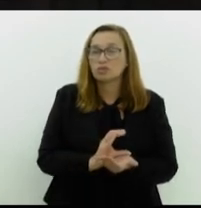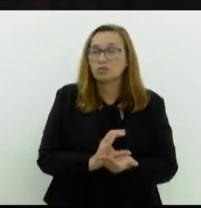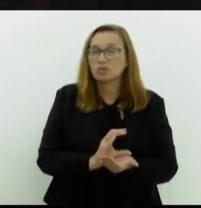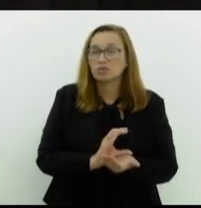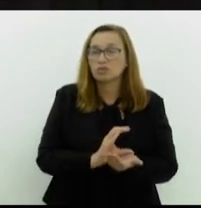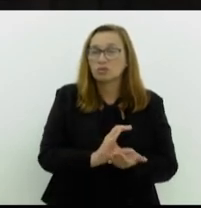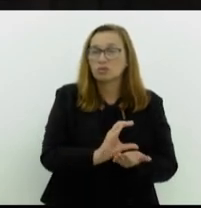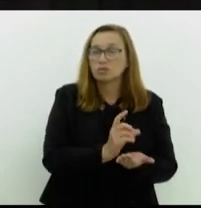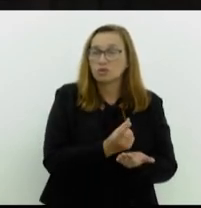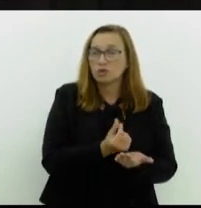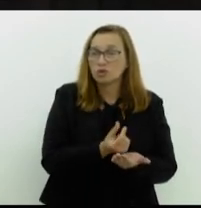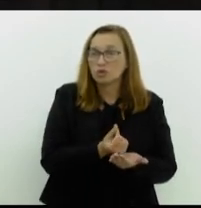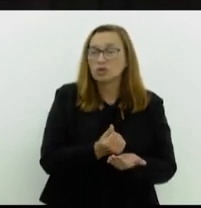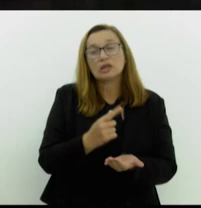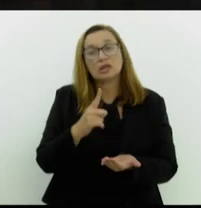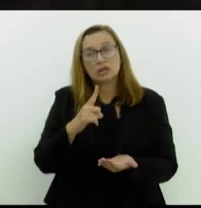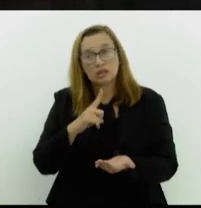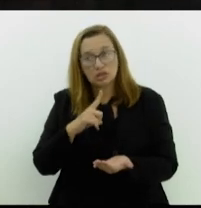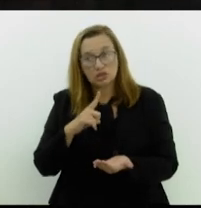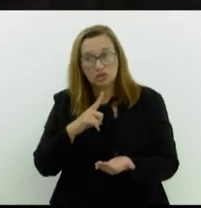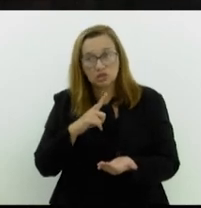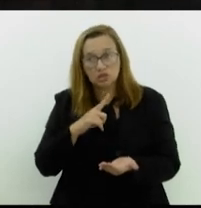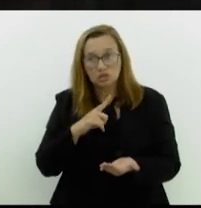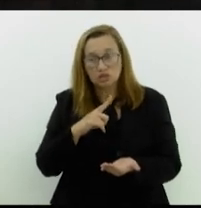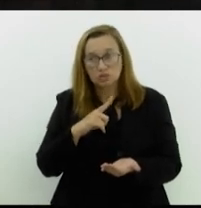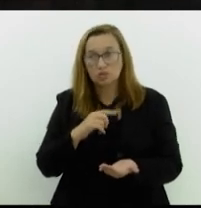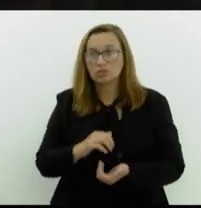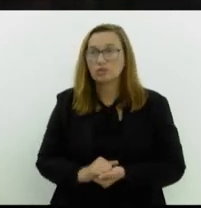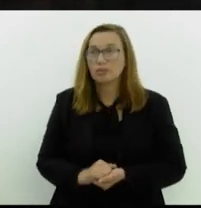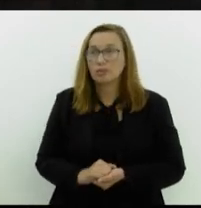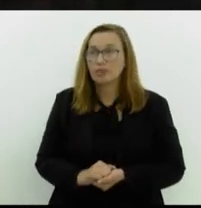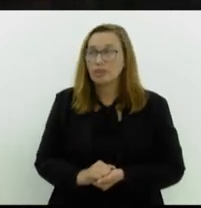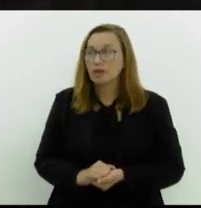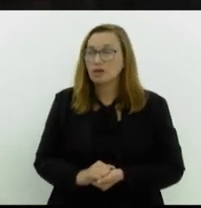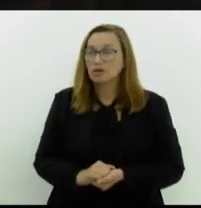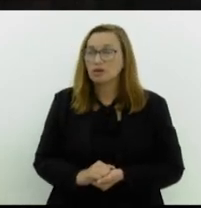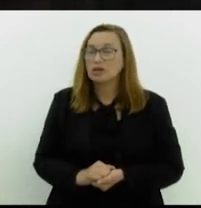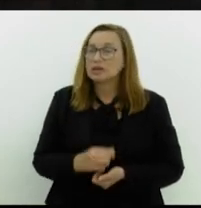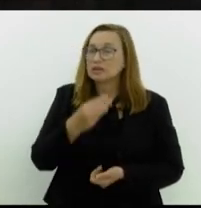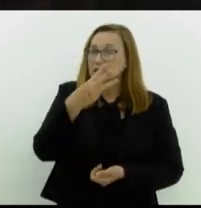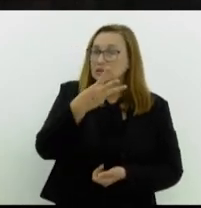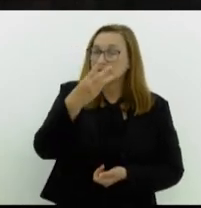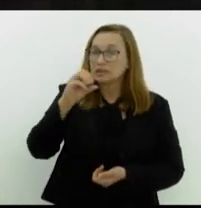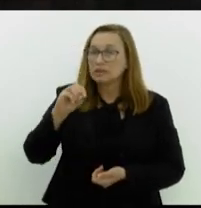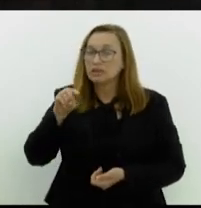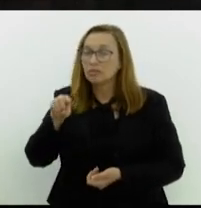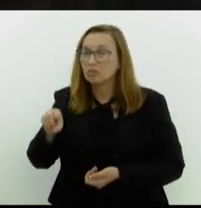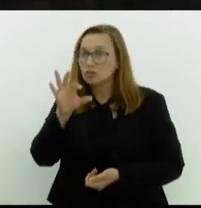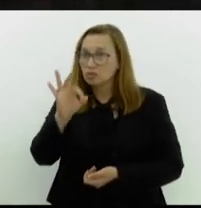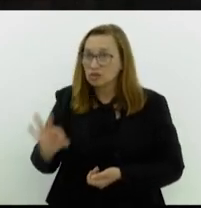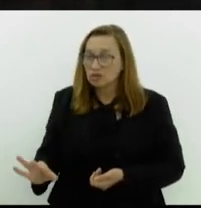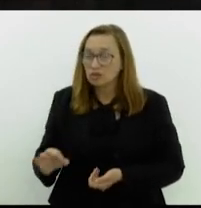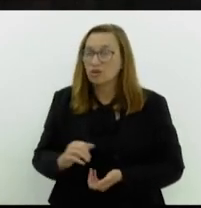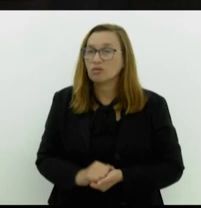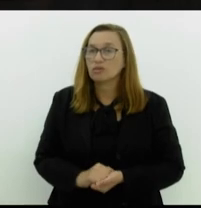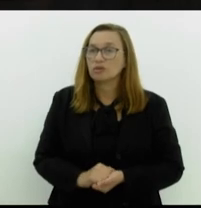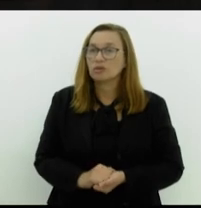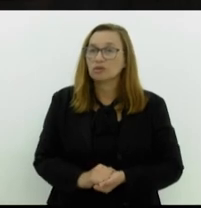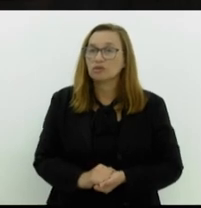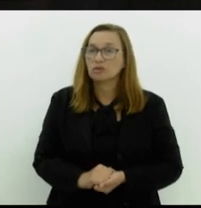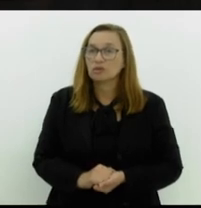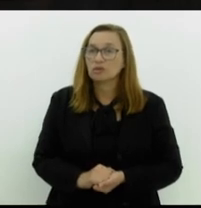que tínhamos, que derivava de uma alíquota de 30 pontos percentuais